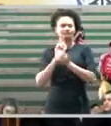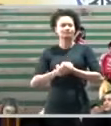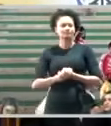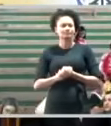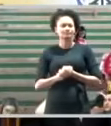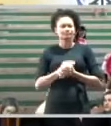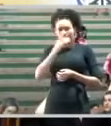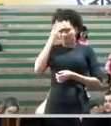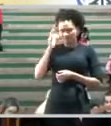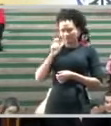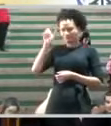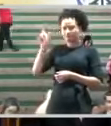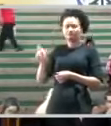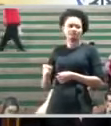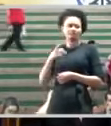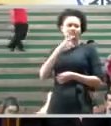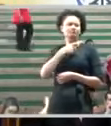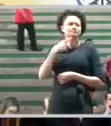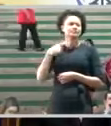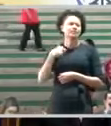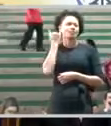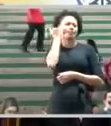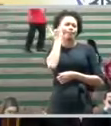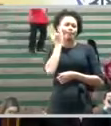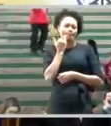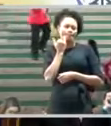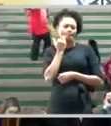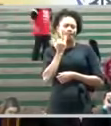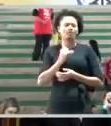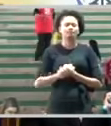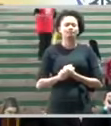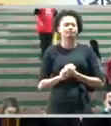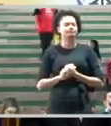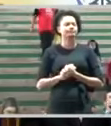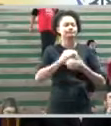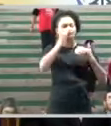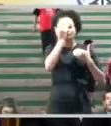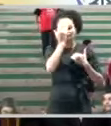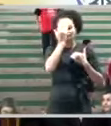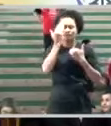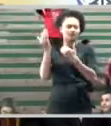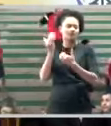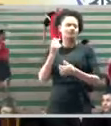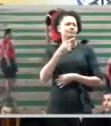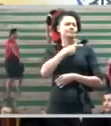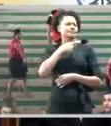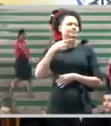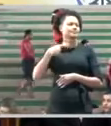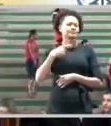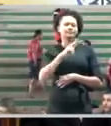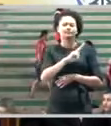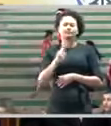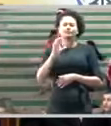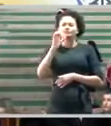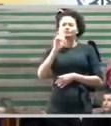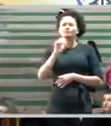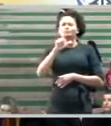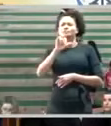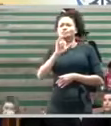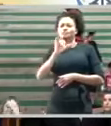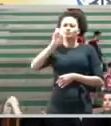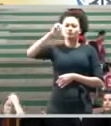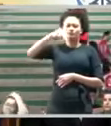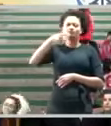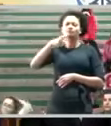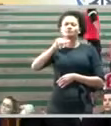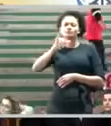na pessoa do pastor Eliezer, quero agradecer a ele, agradecer ao Olímpio, pastor Olímpio, como